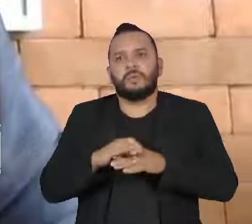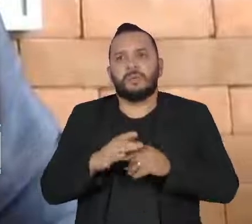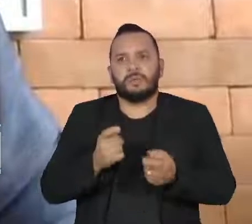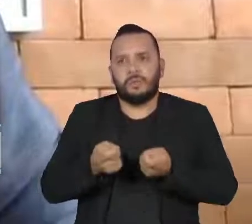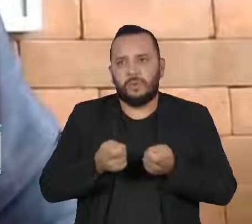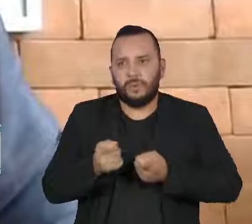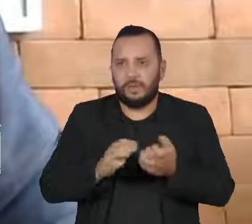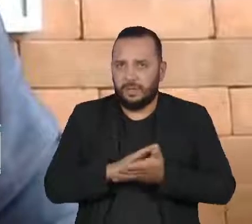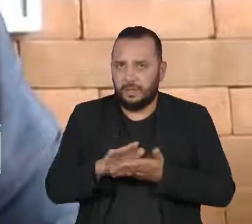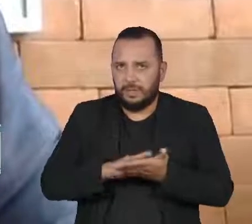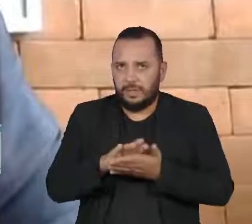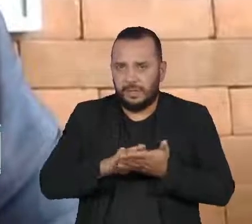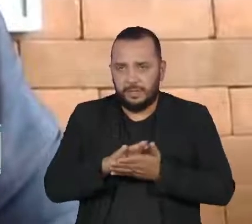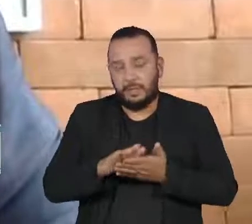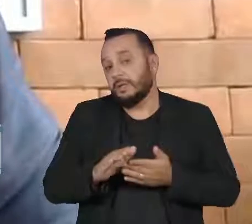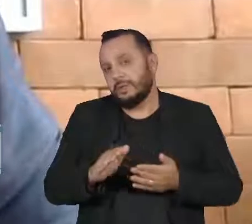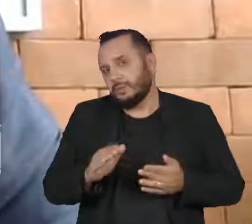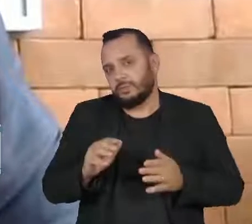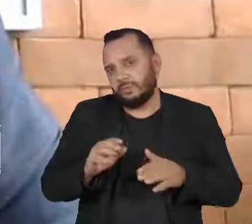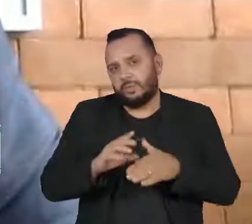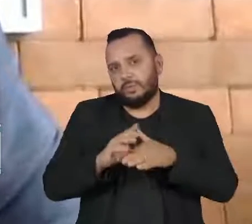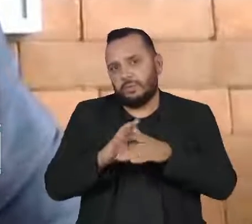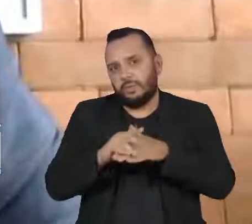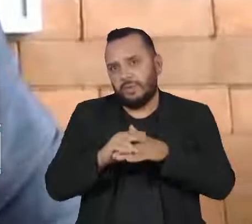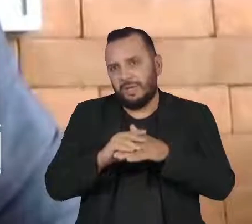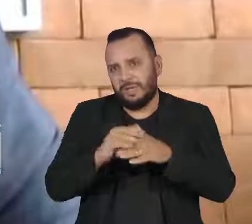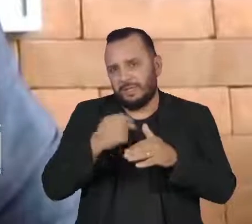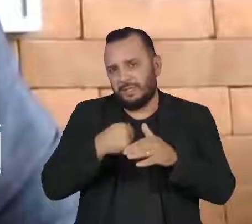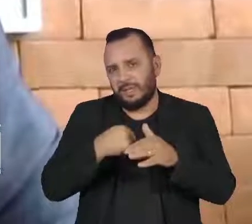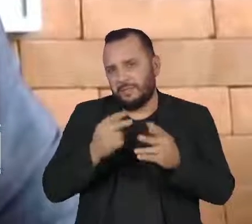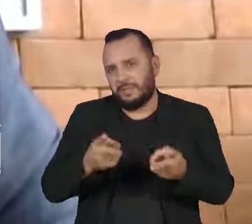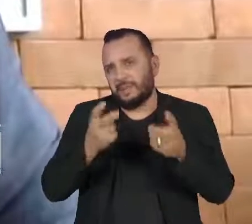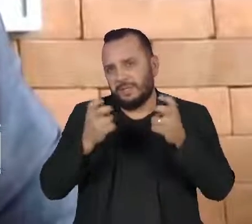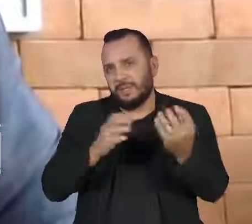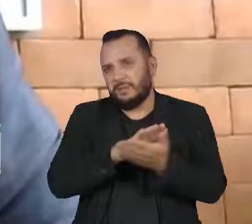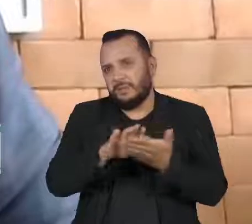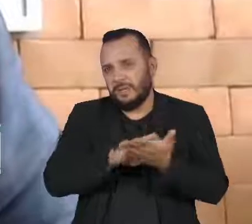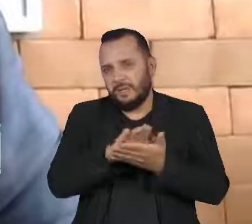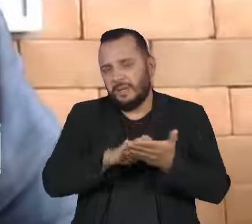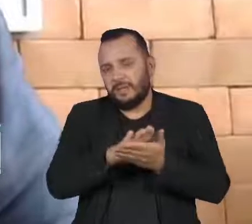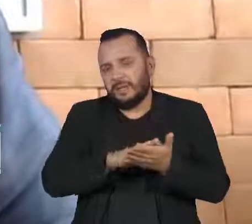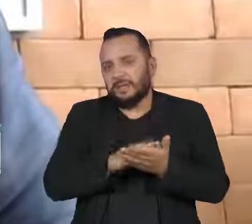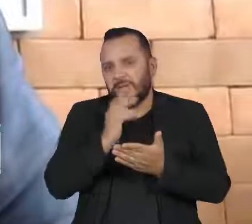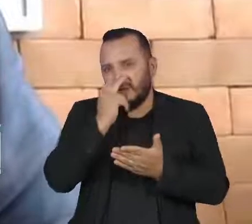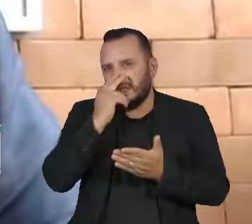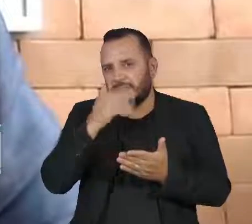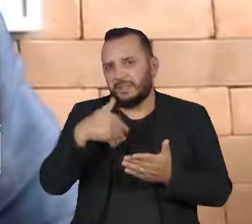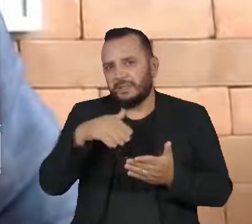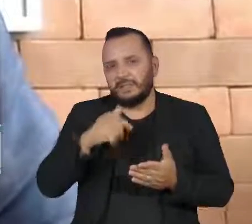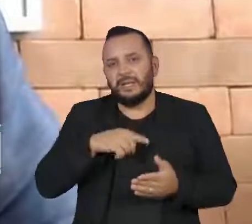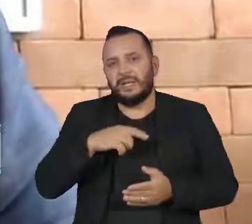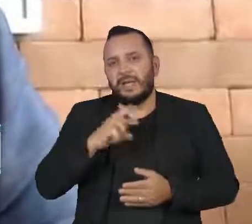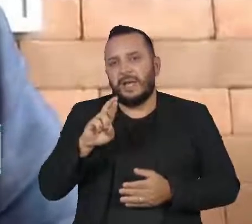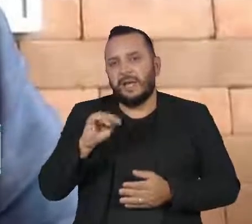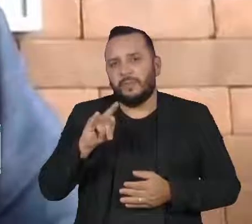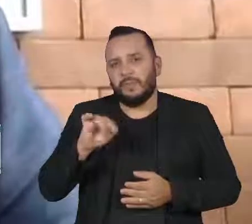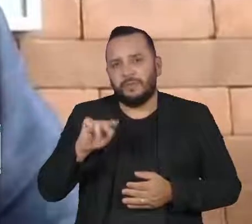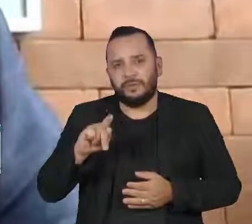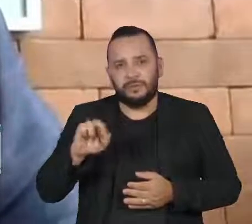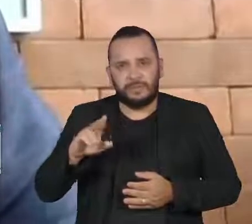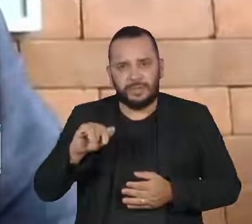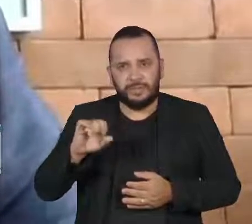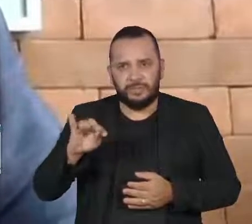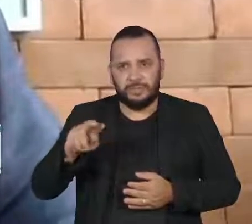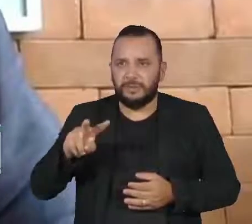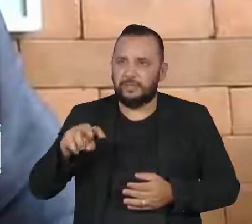quando a doença não é colocada em remissão, e precisa ficar claro aqui que quando nós estamos falando de retocolite ulcerativa e doença